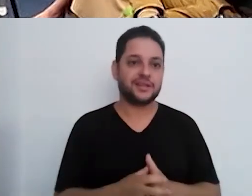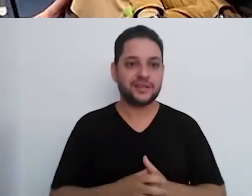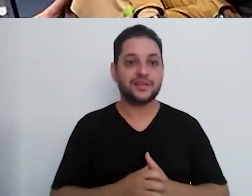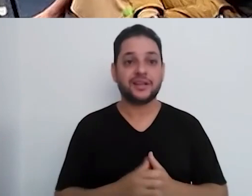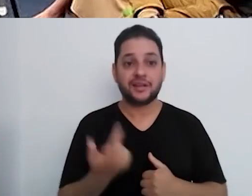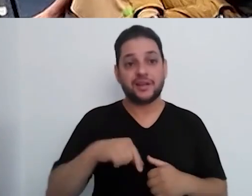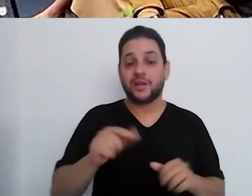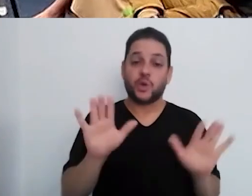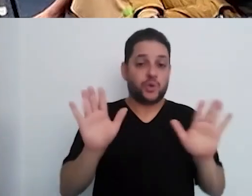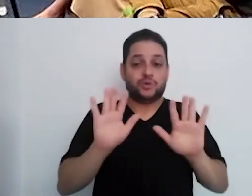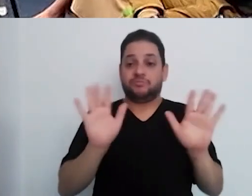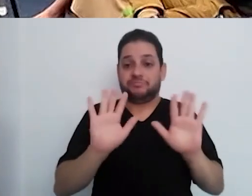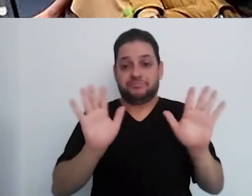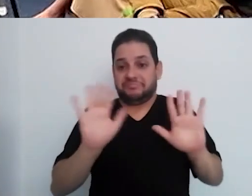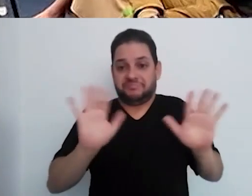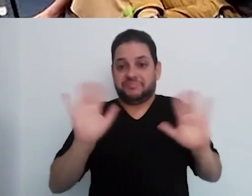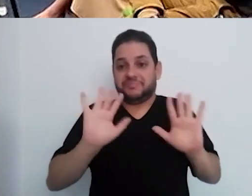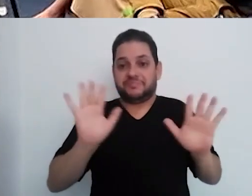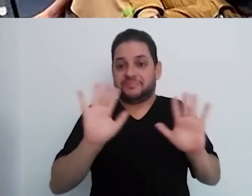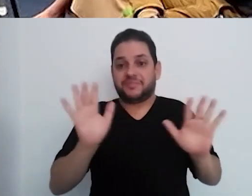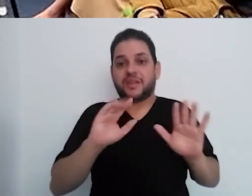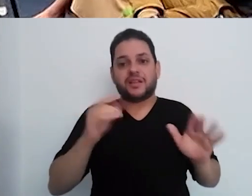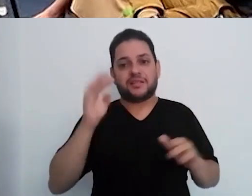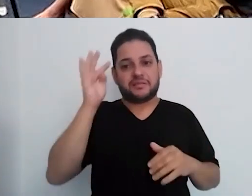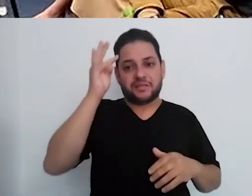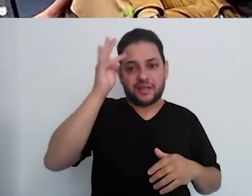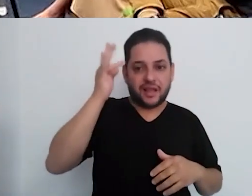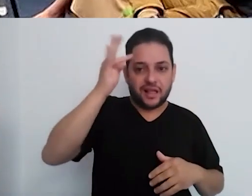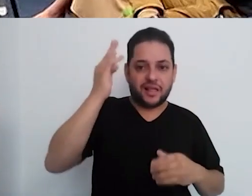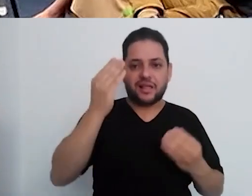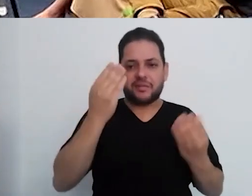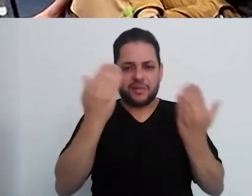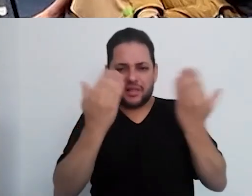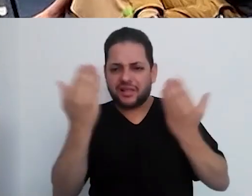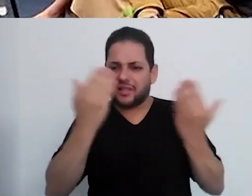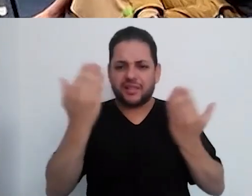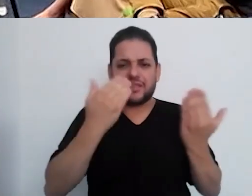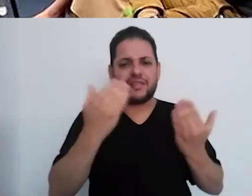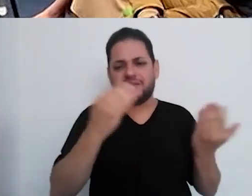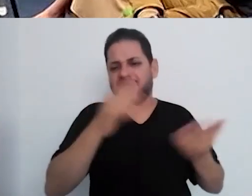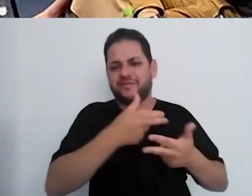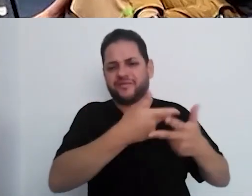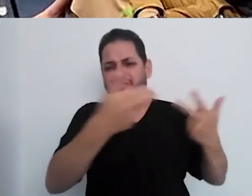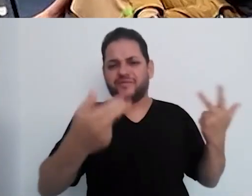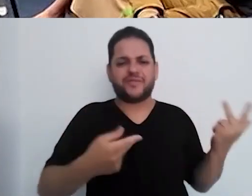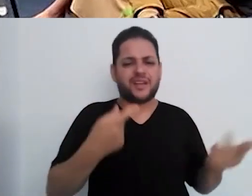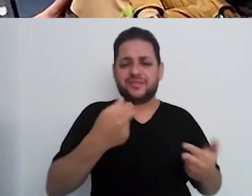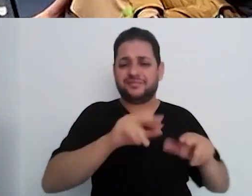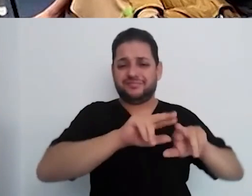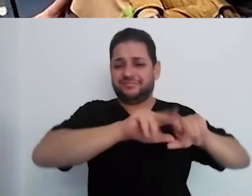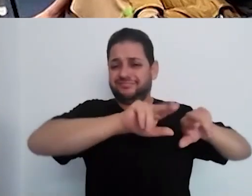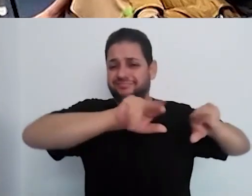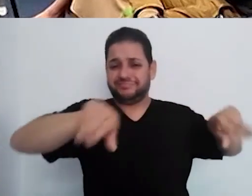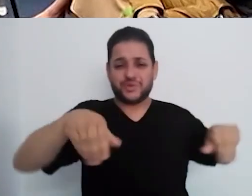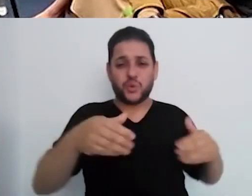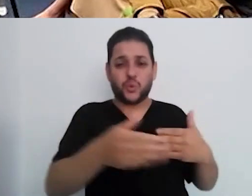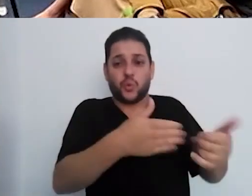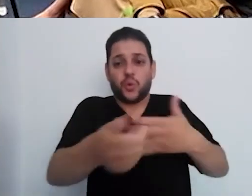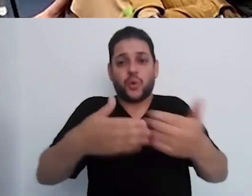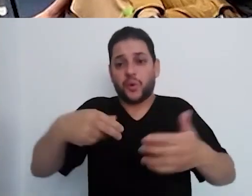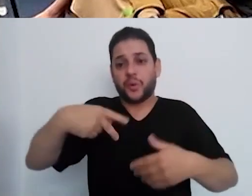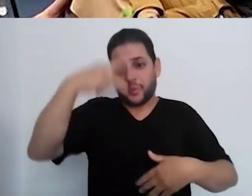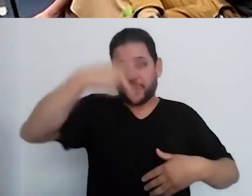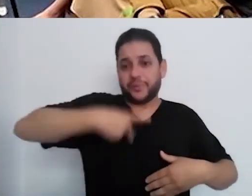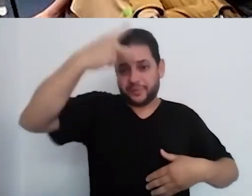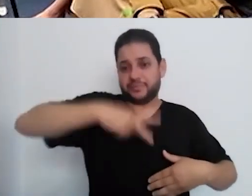da Eu não tenho nada contra nenhum tipo de terapia, nem mapa astral, nem constelação, nem psicoterapia, nem nada. Cada um faz o que quer na sua vida privada e as